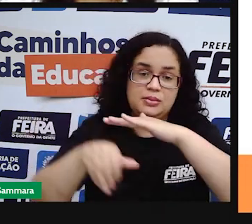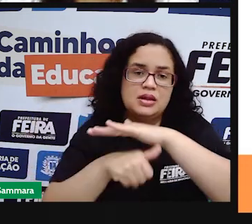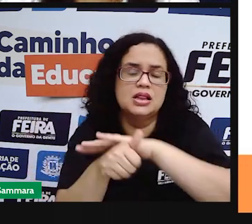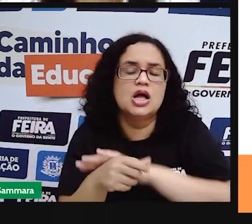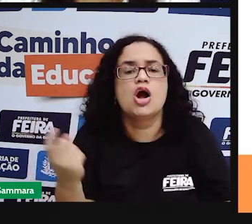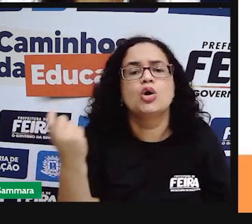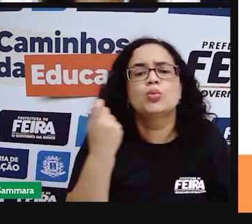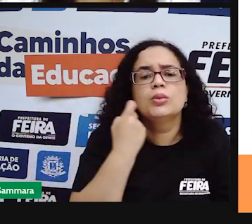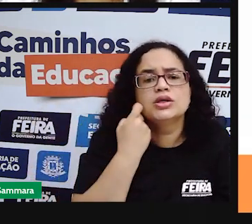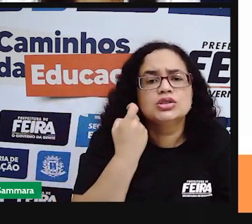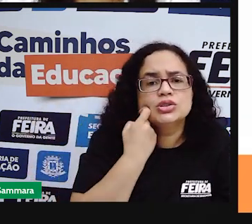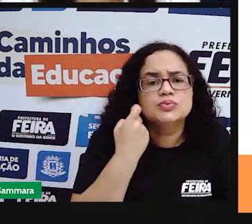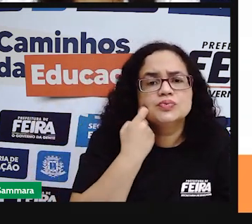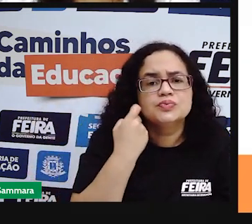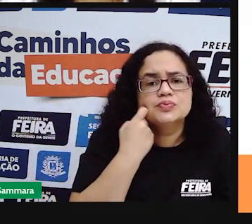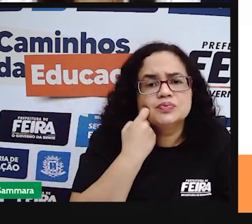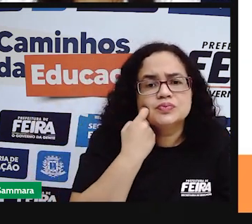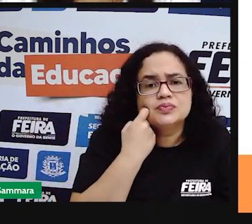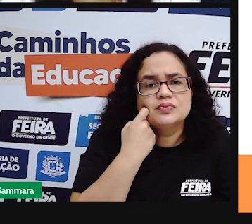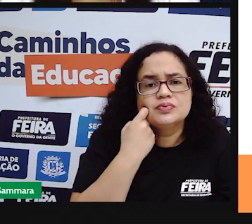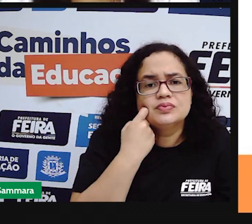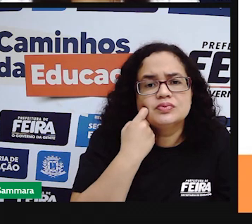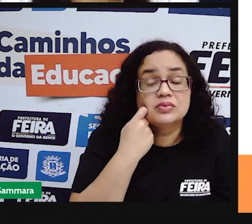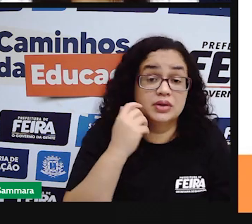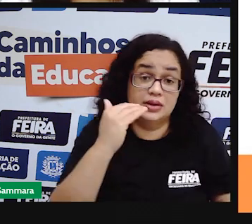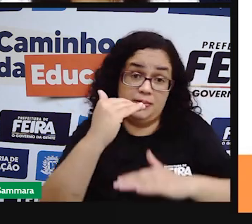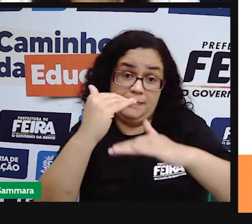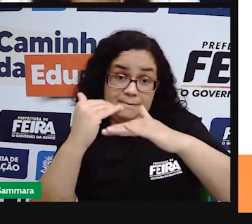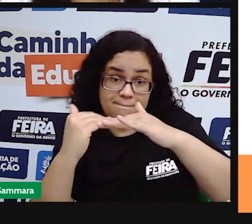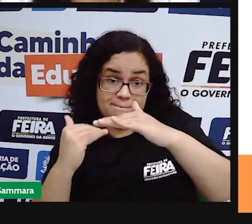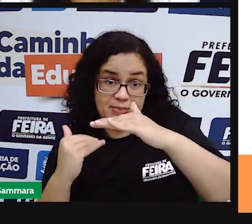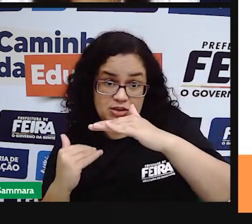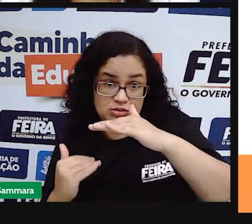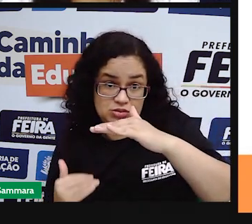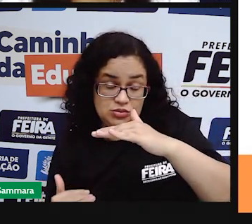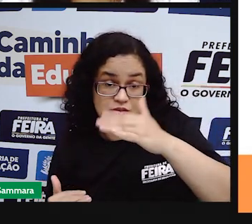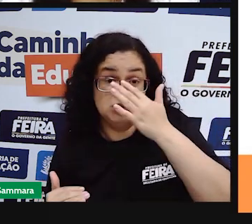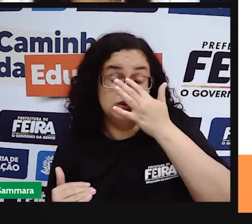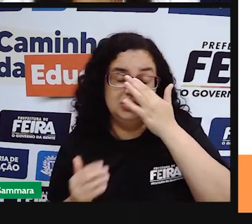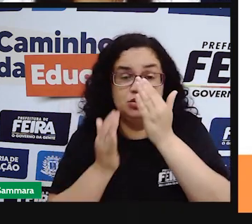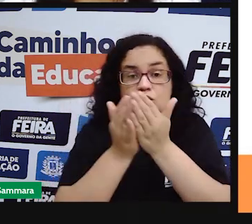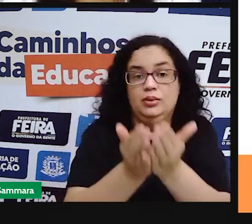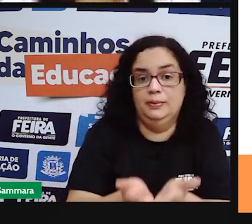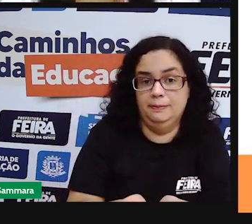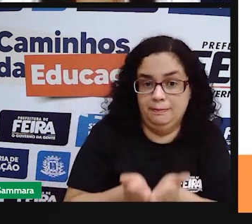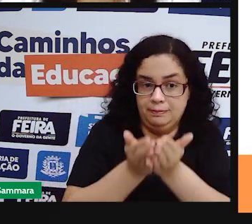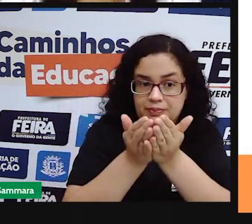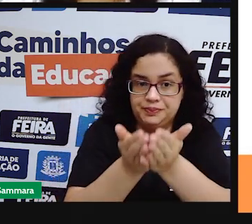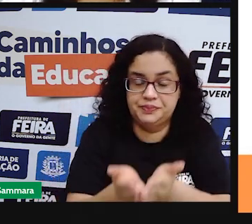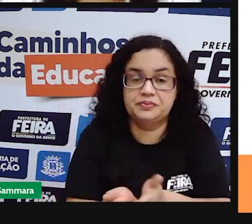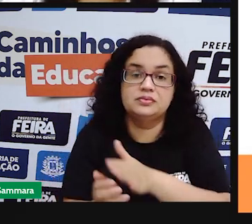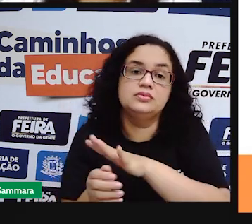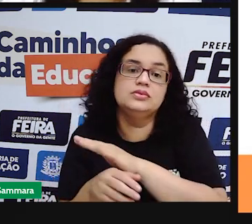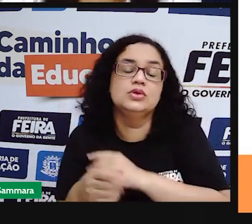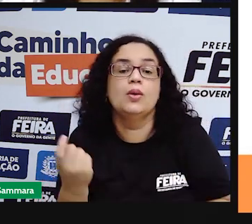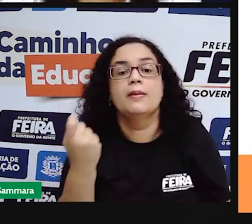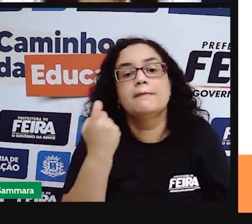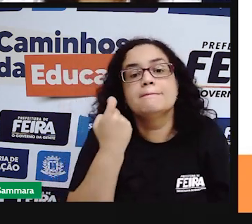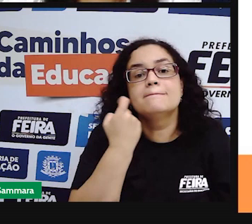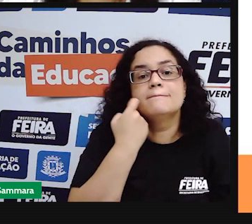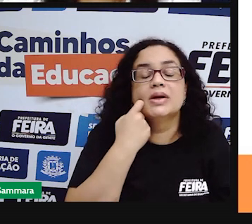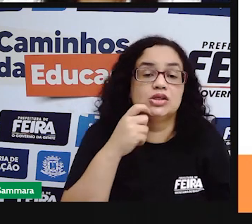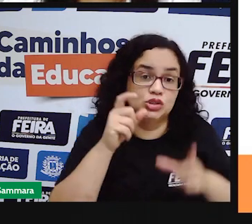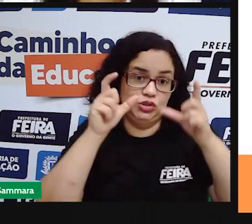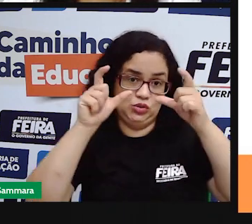peixe? O peixe está embaixo do barco. Então, olha só o peixe, a localização do